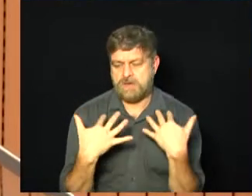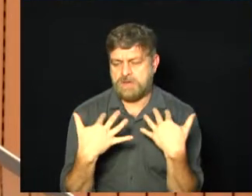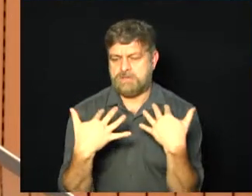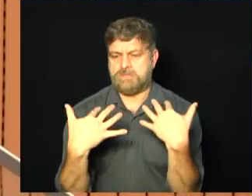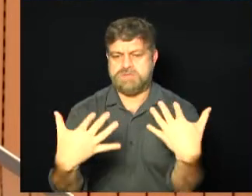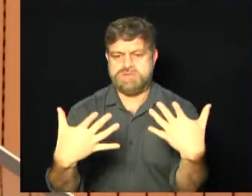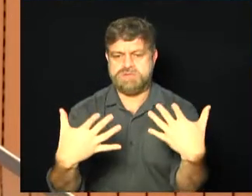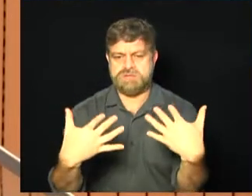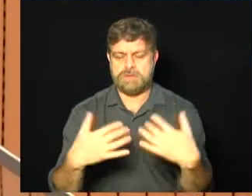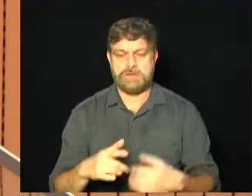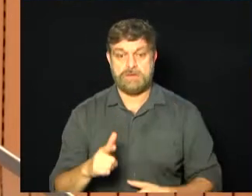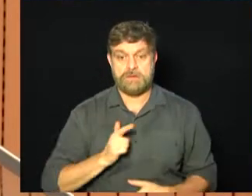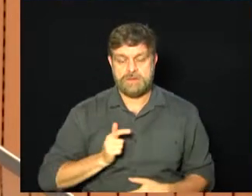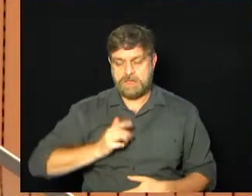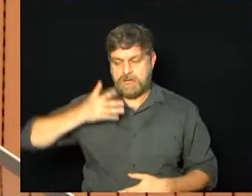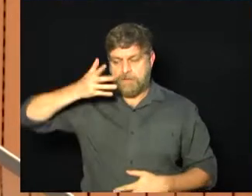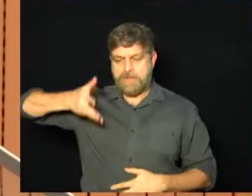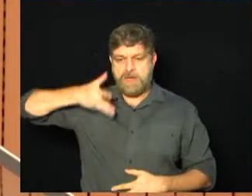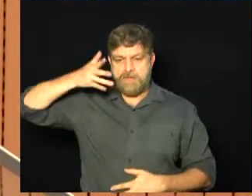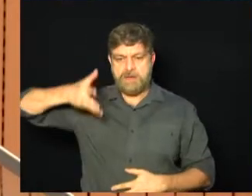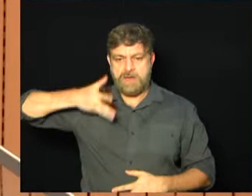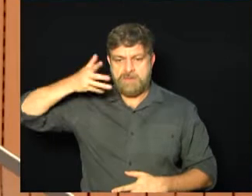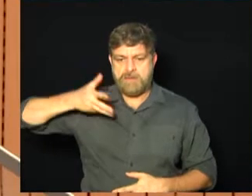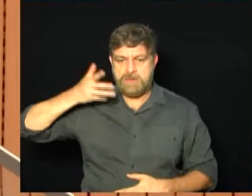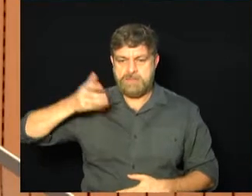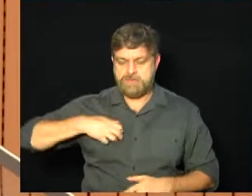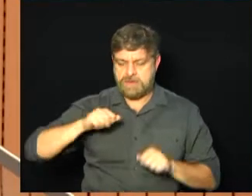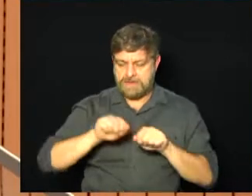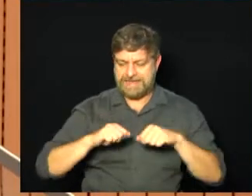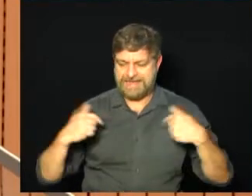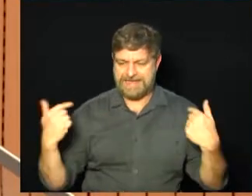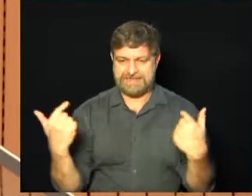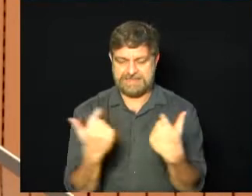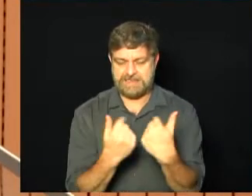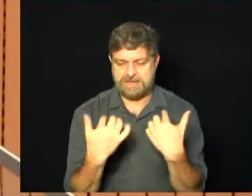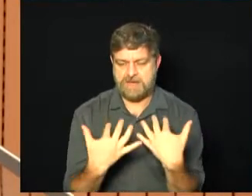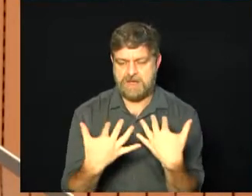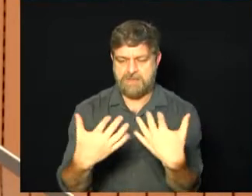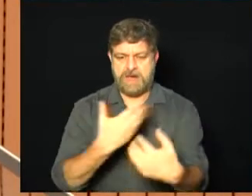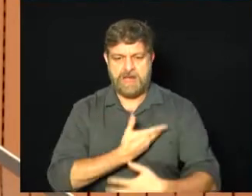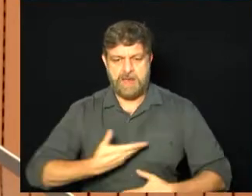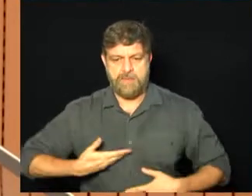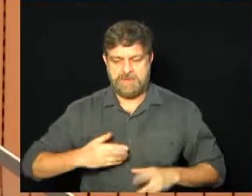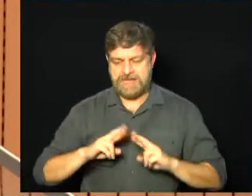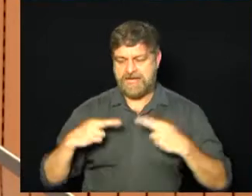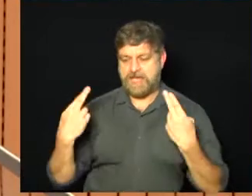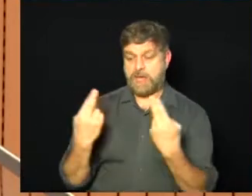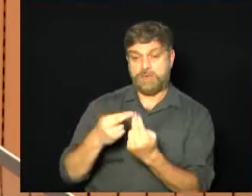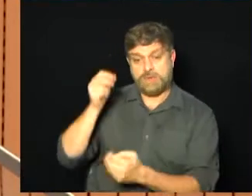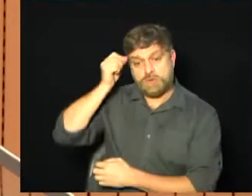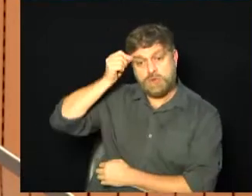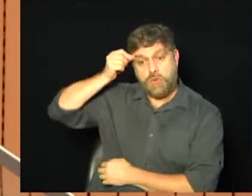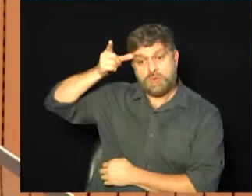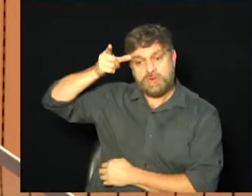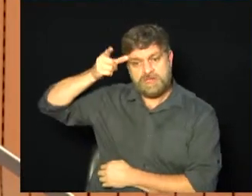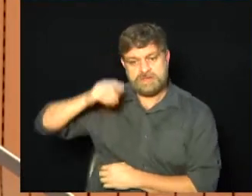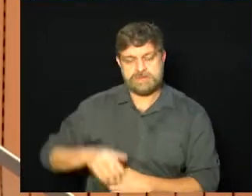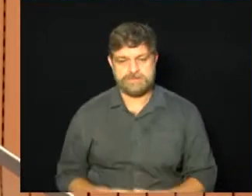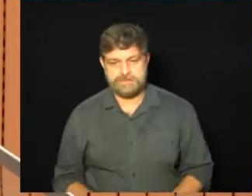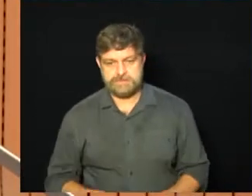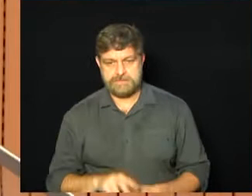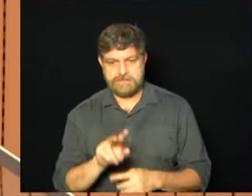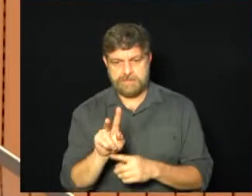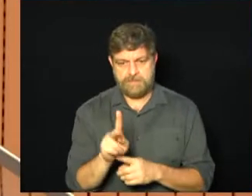massas que o ouviam em assembleias públicas e reuniões culturais. Henrique Maximiano